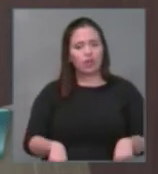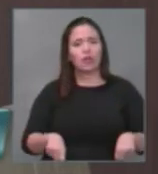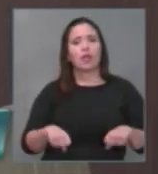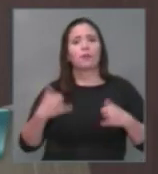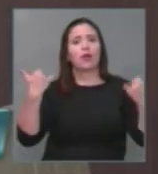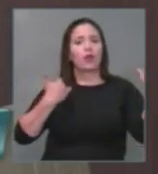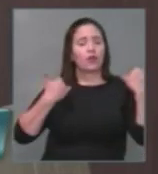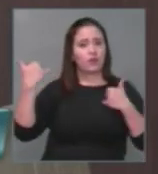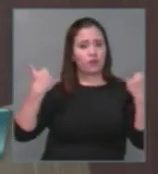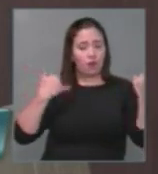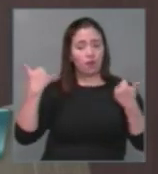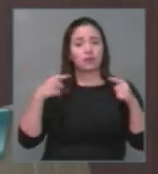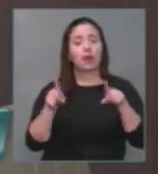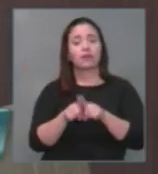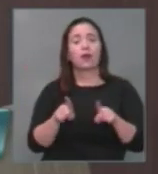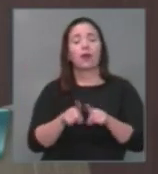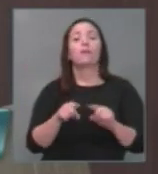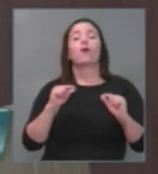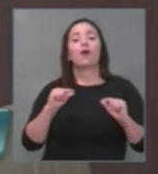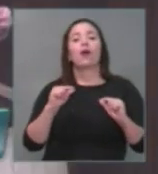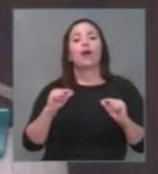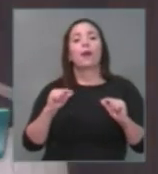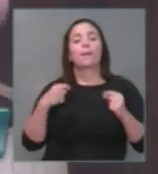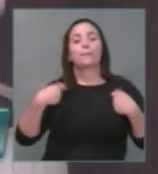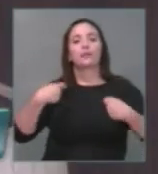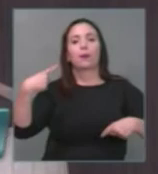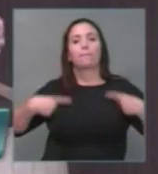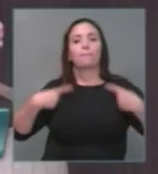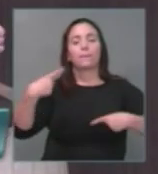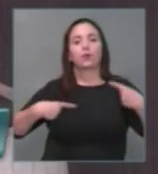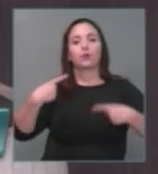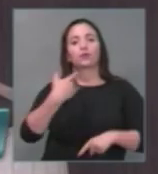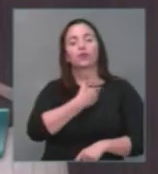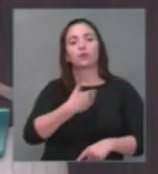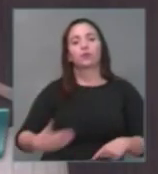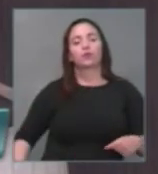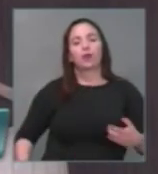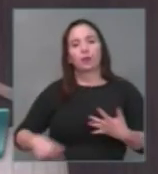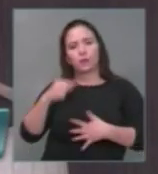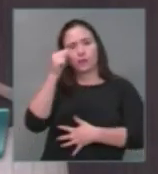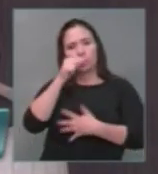informação, mas, sobretudo, um conjunto de políticas estruturais